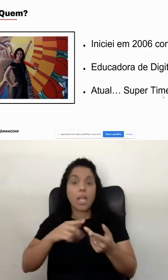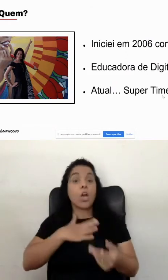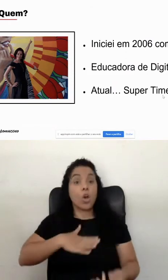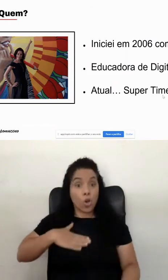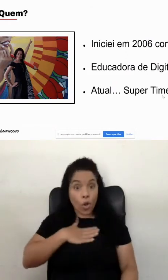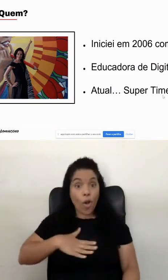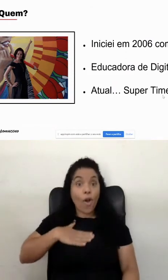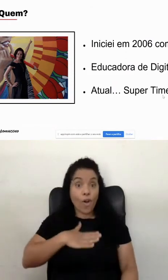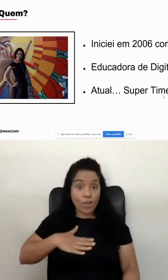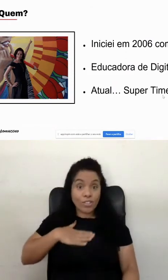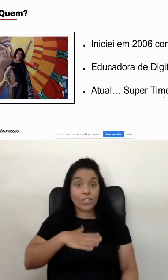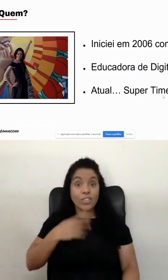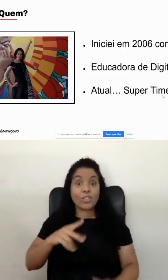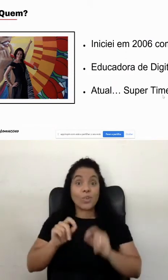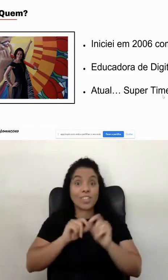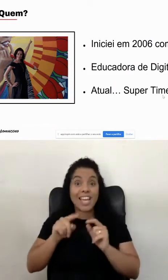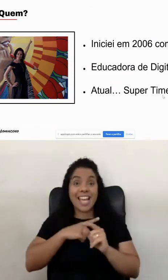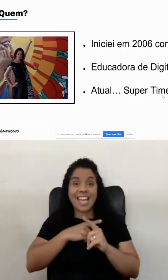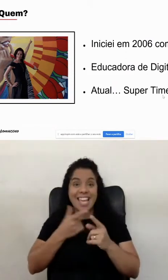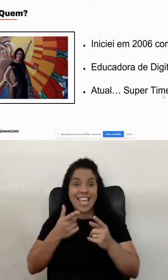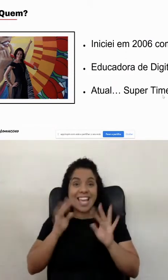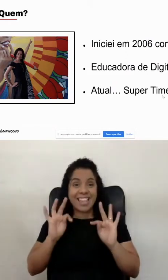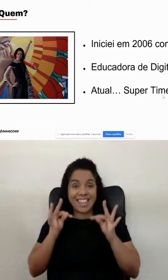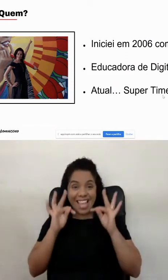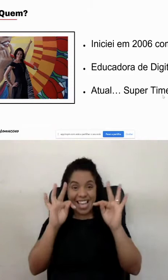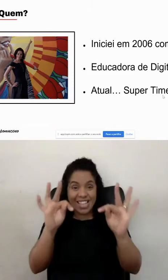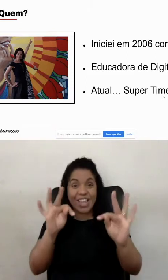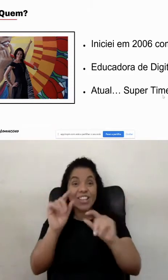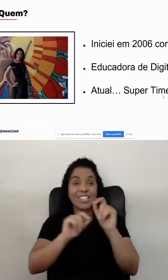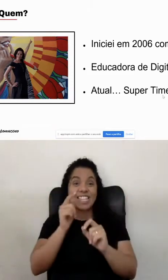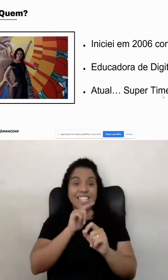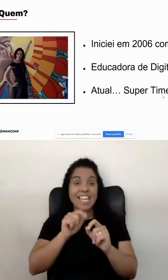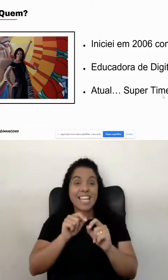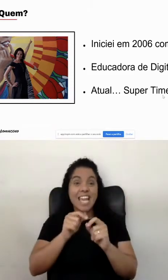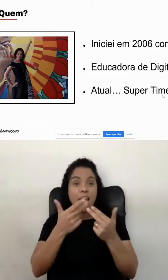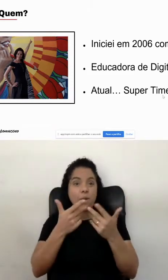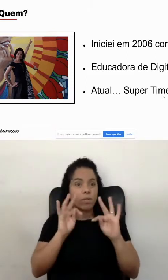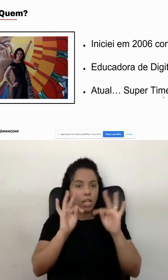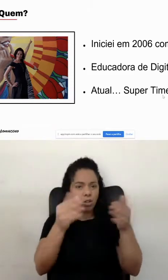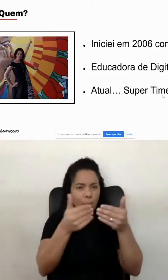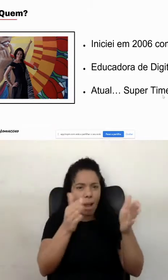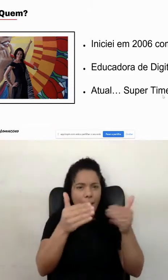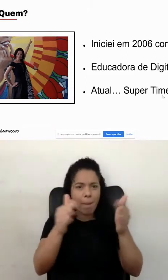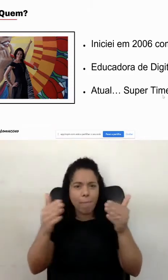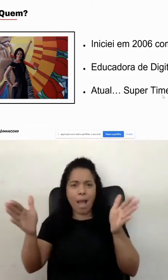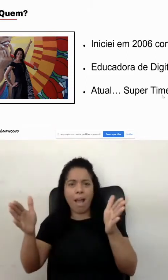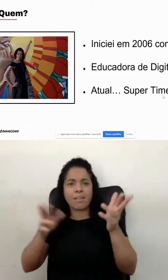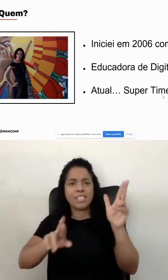Gosto muito do sentido em que a tecnologia nos abre caminho, né, mas de uma forma